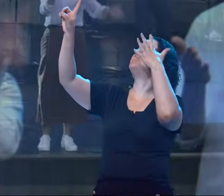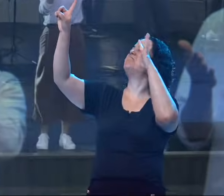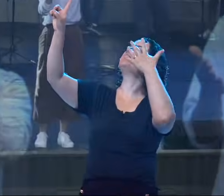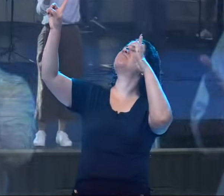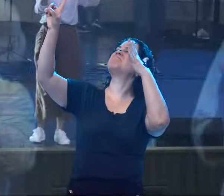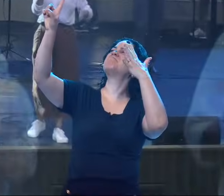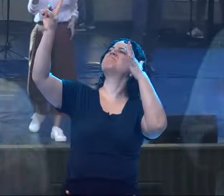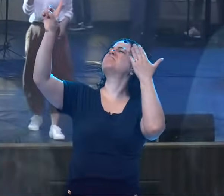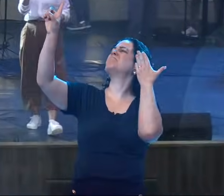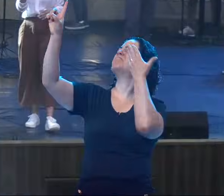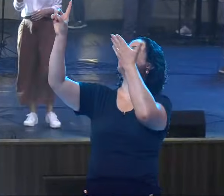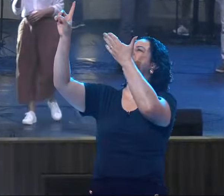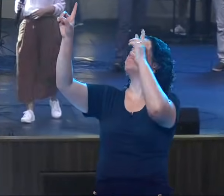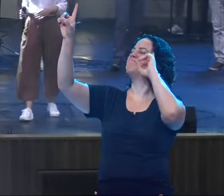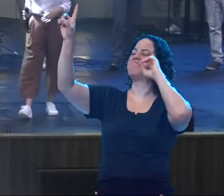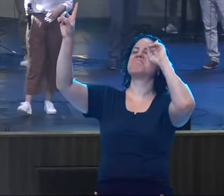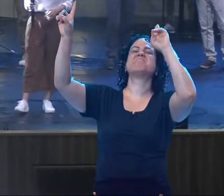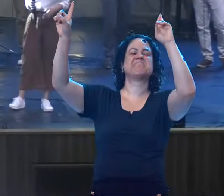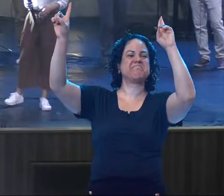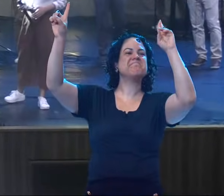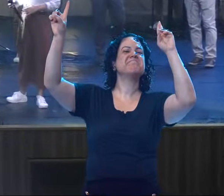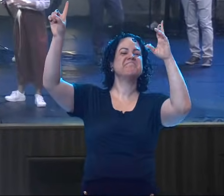Deus. Celebre ao Senhor.